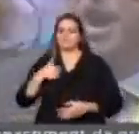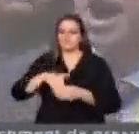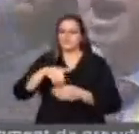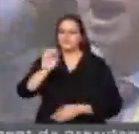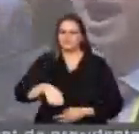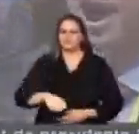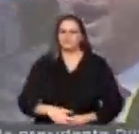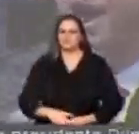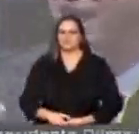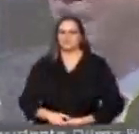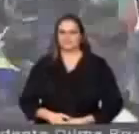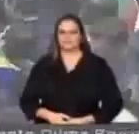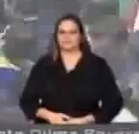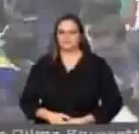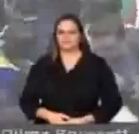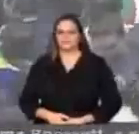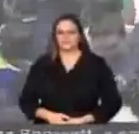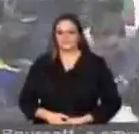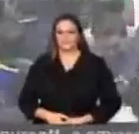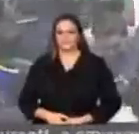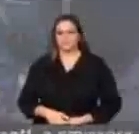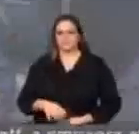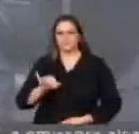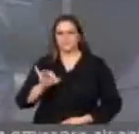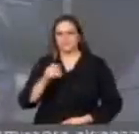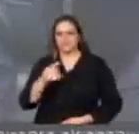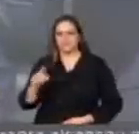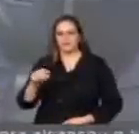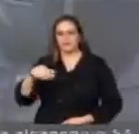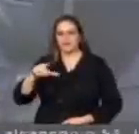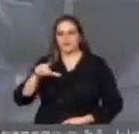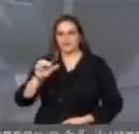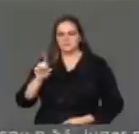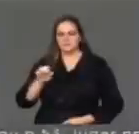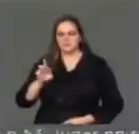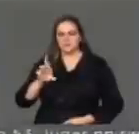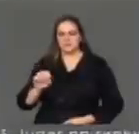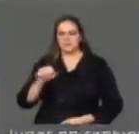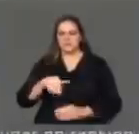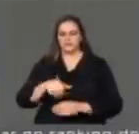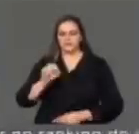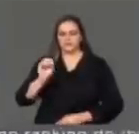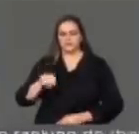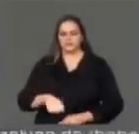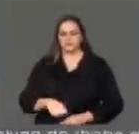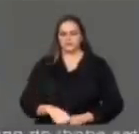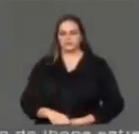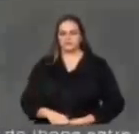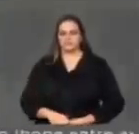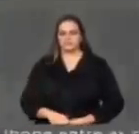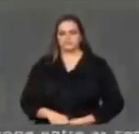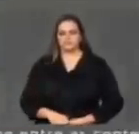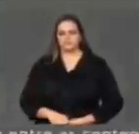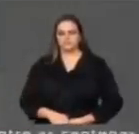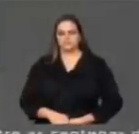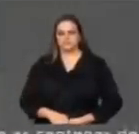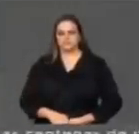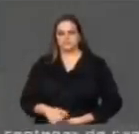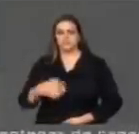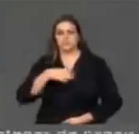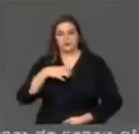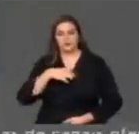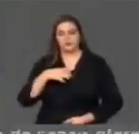senhor presidente. Irmão Lázaro votou sim, é do estado da